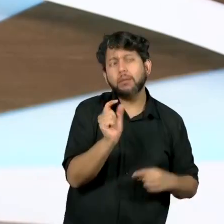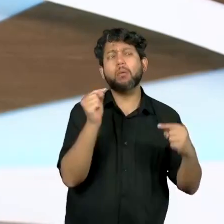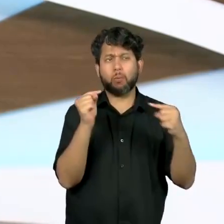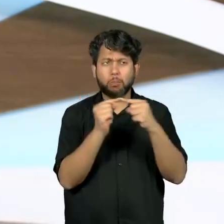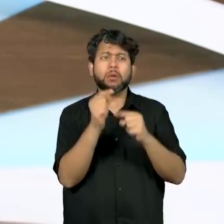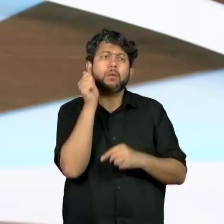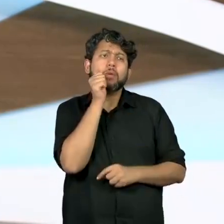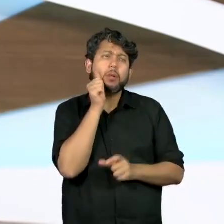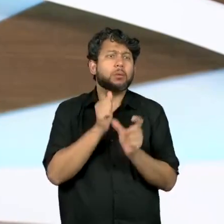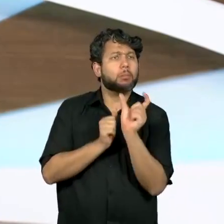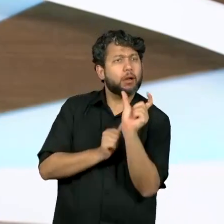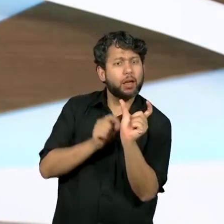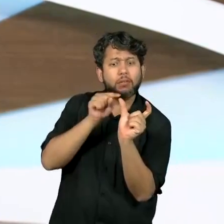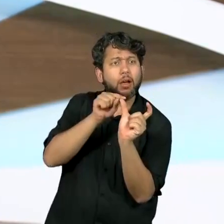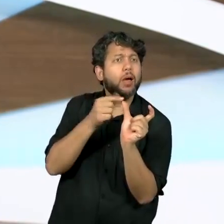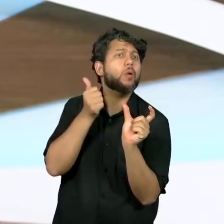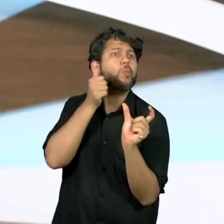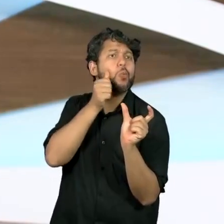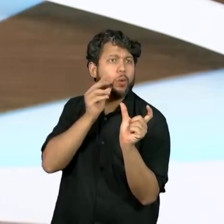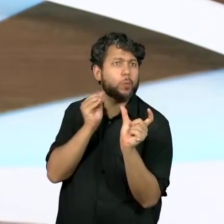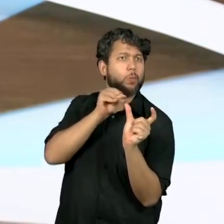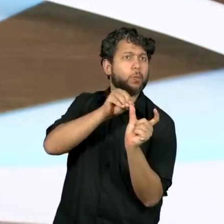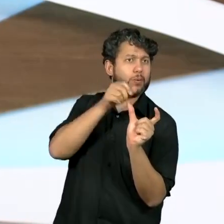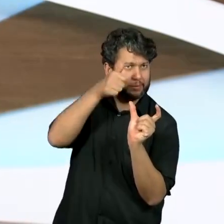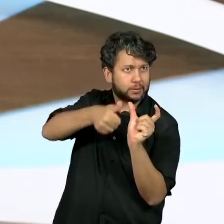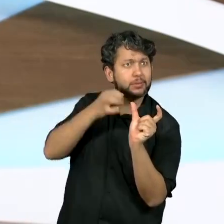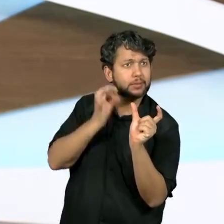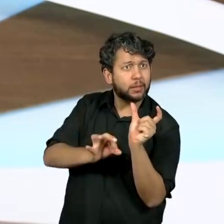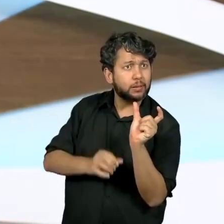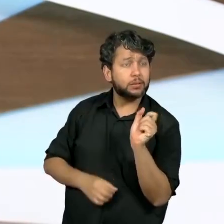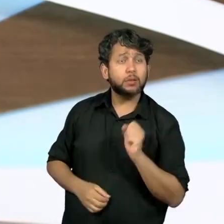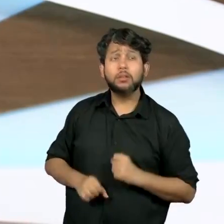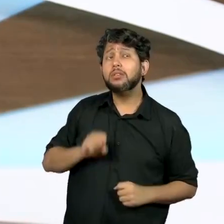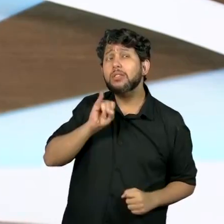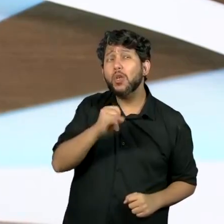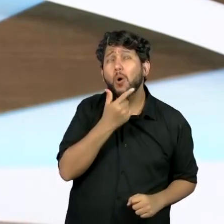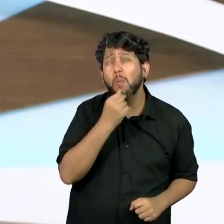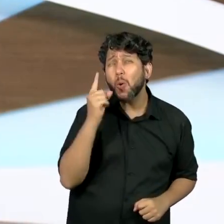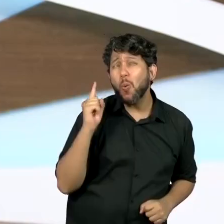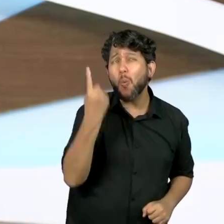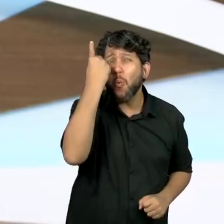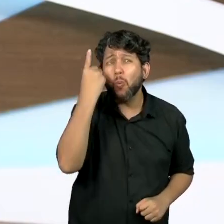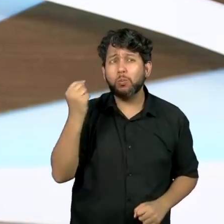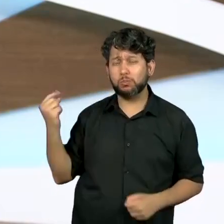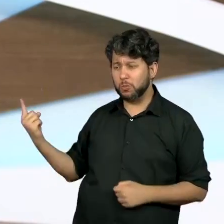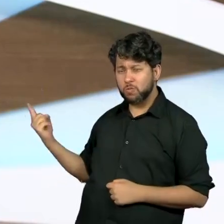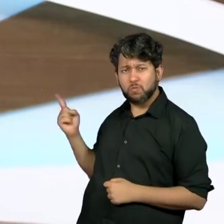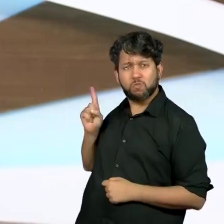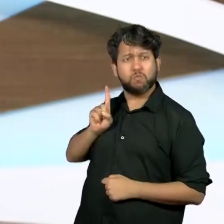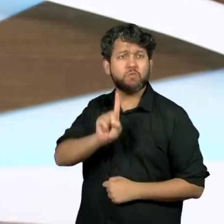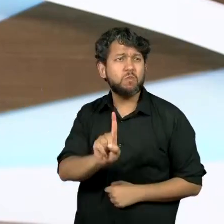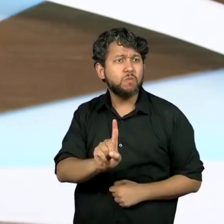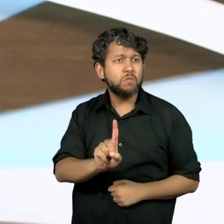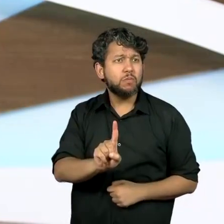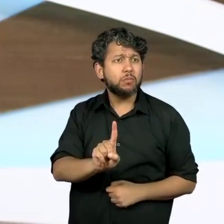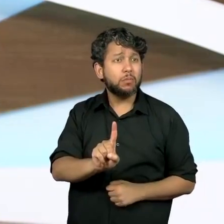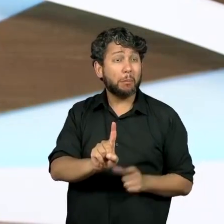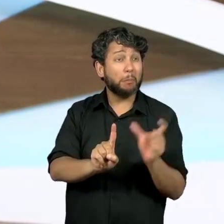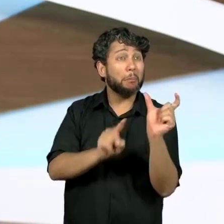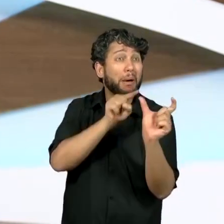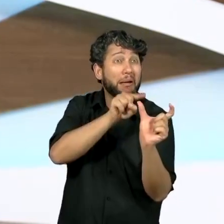o coletivo passa a ser referenciado como masculino. Ou seja, a presença das mulheres passa a ser